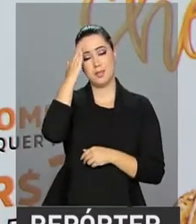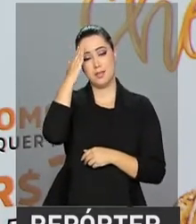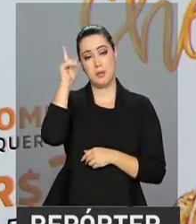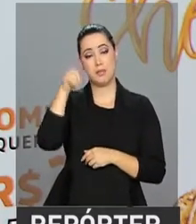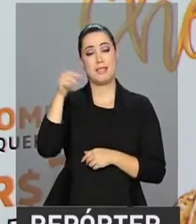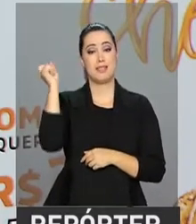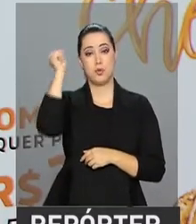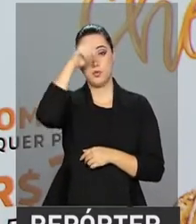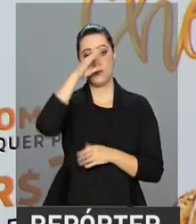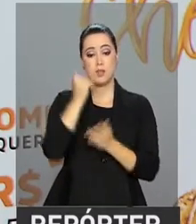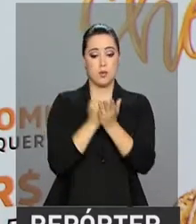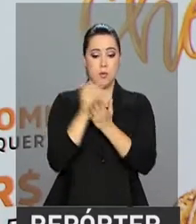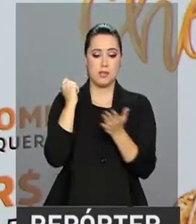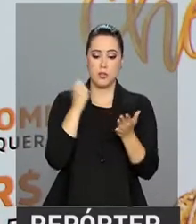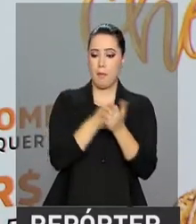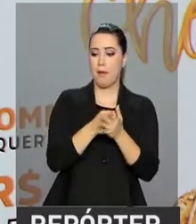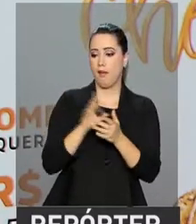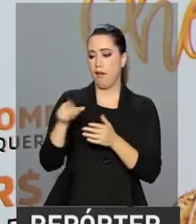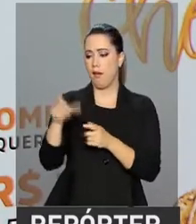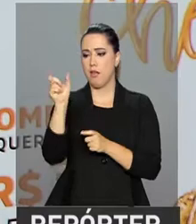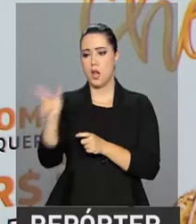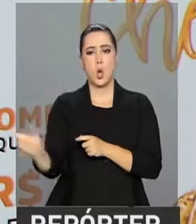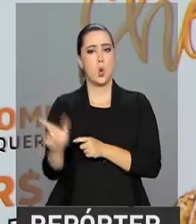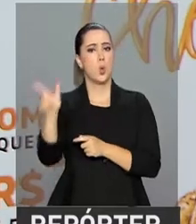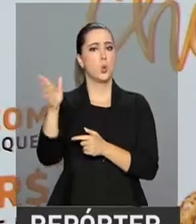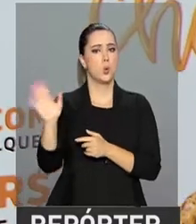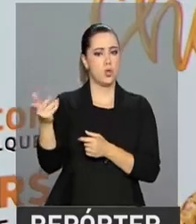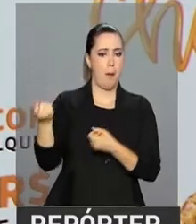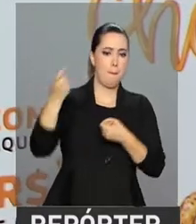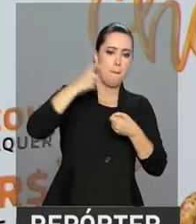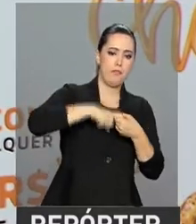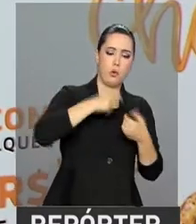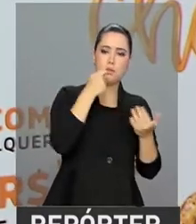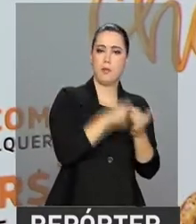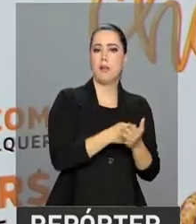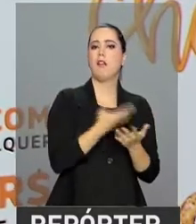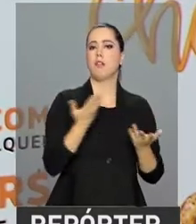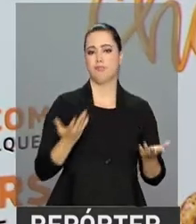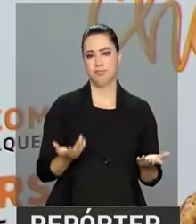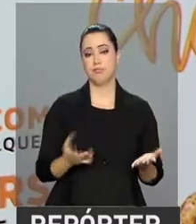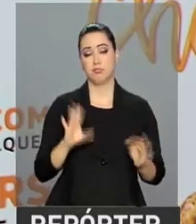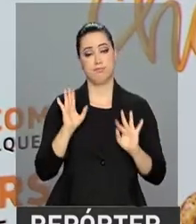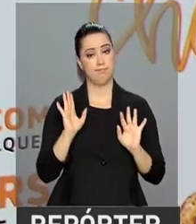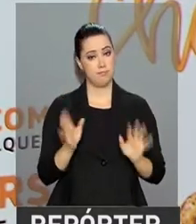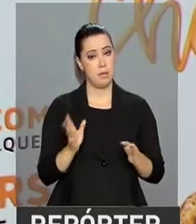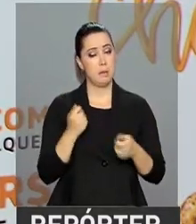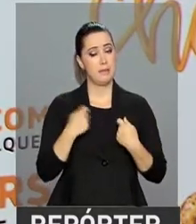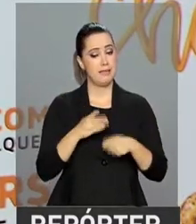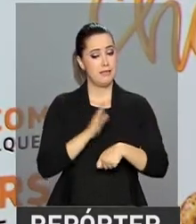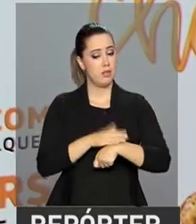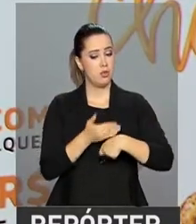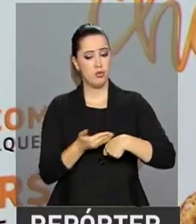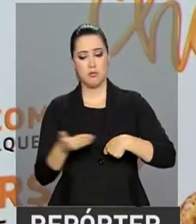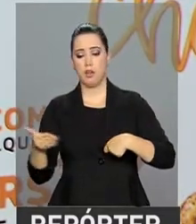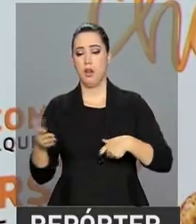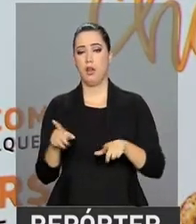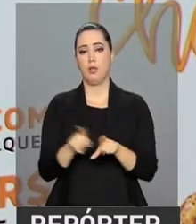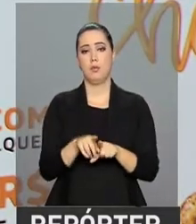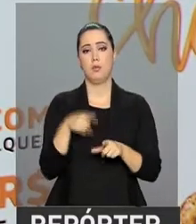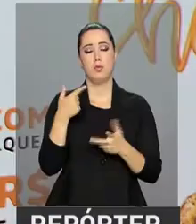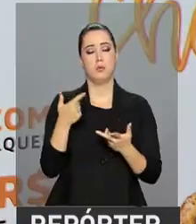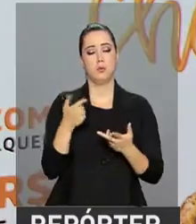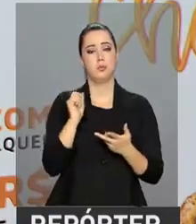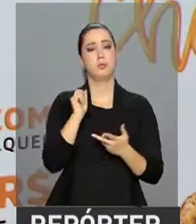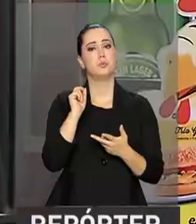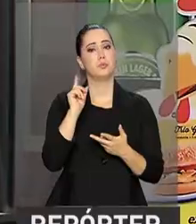difícil é o investimento inicial e até você pegar ali depois chegarem no playback